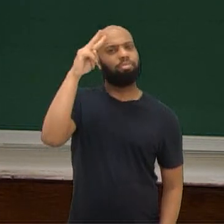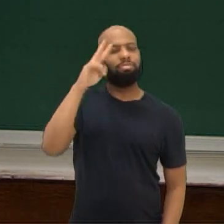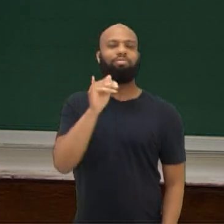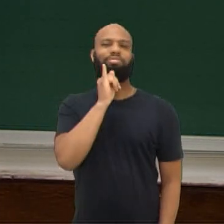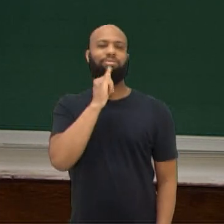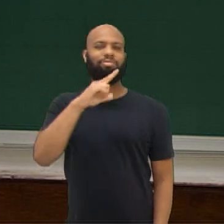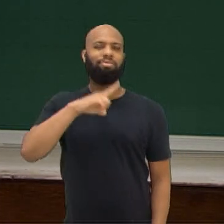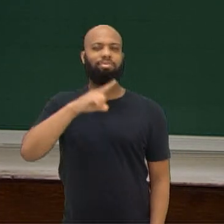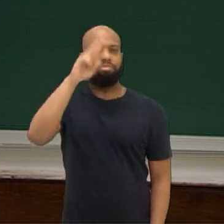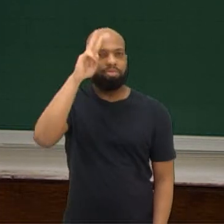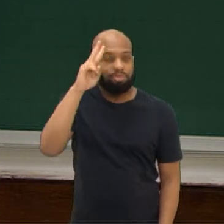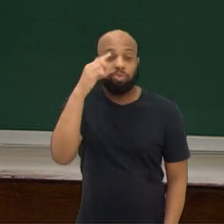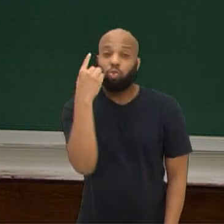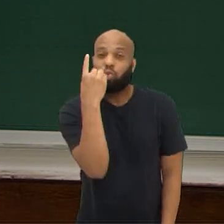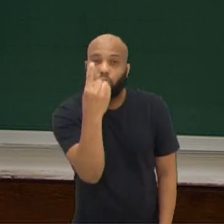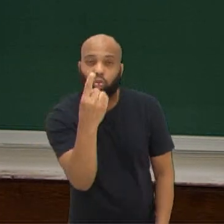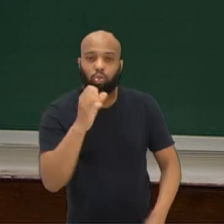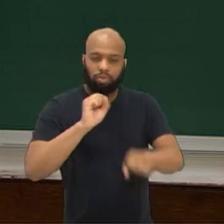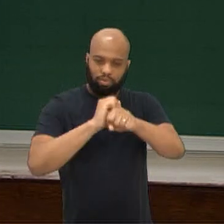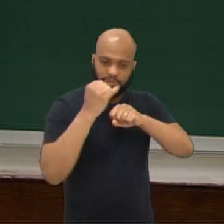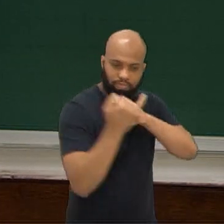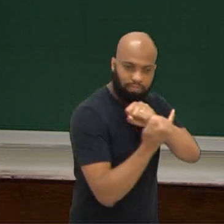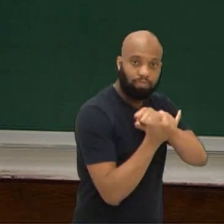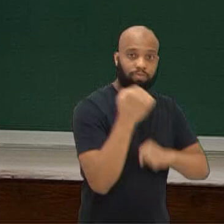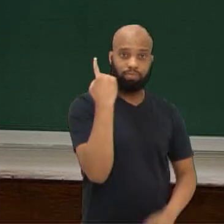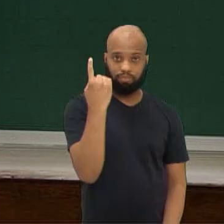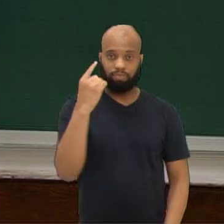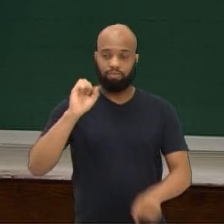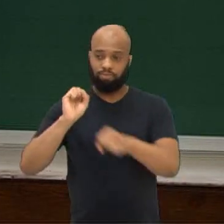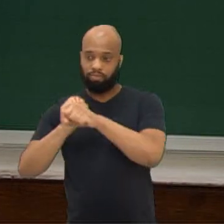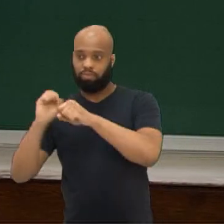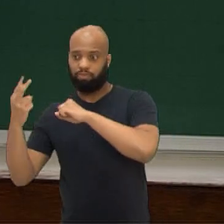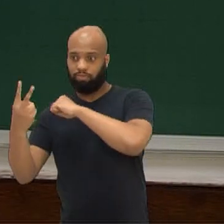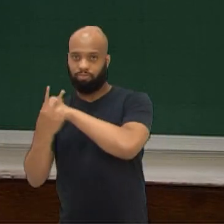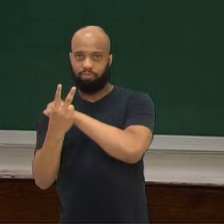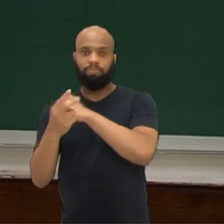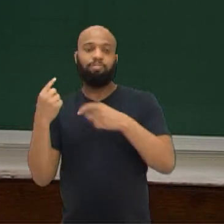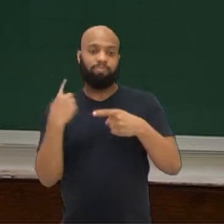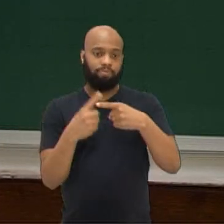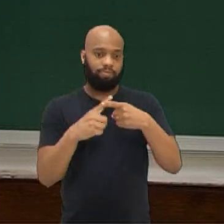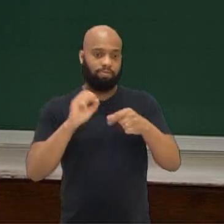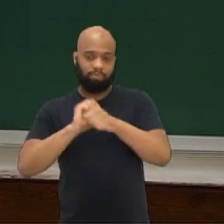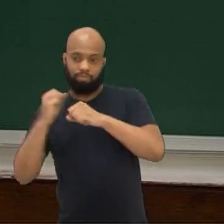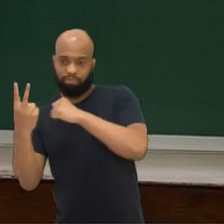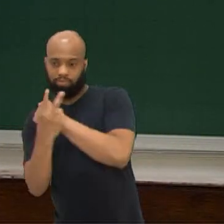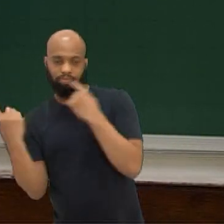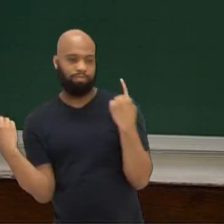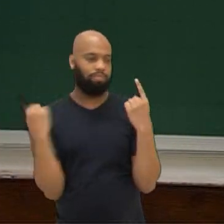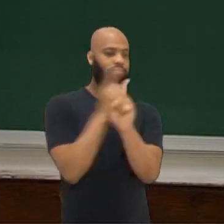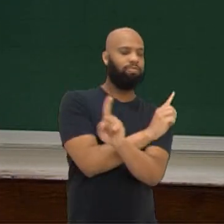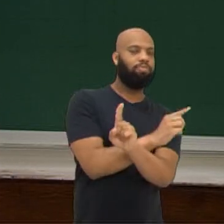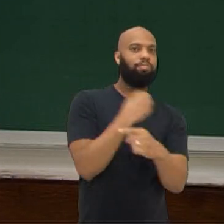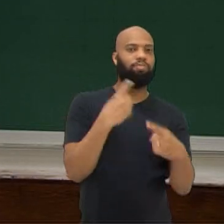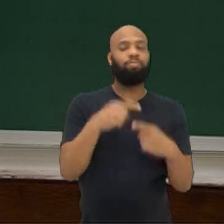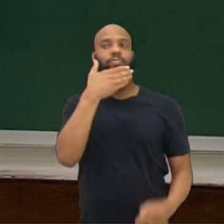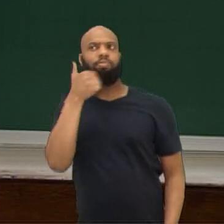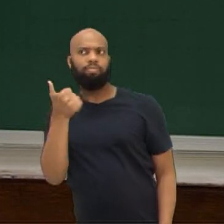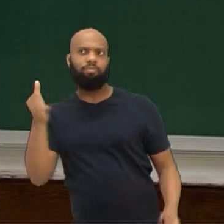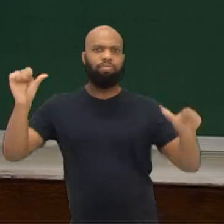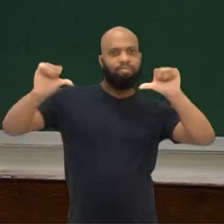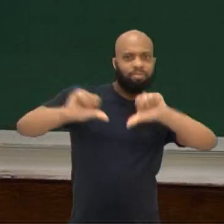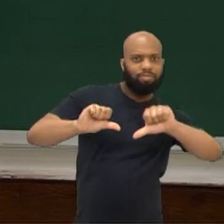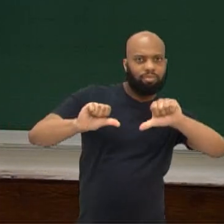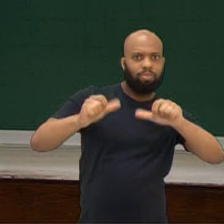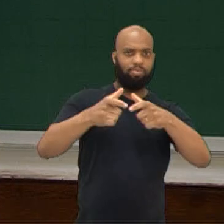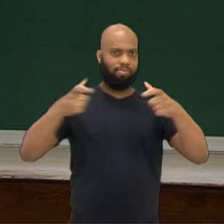pelo menos um adjetivo, um advérbio, é sempre oposto a ele. Mejor, peor.